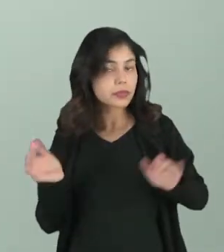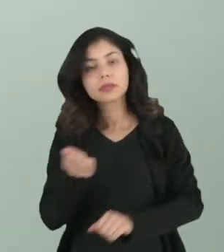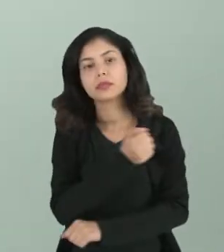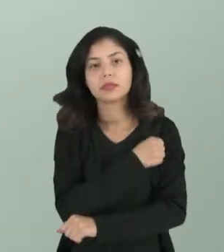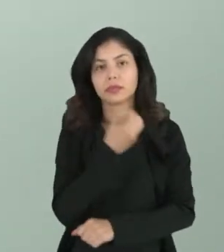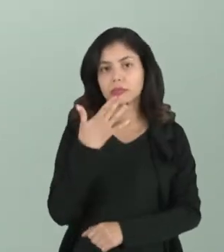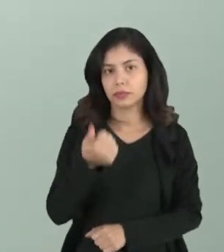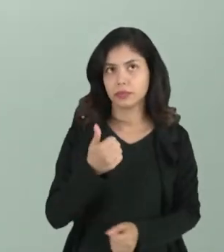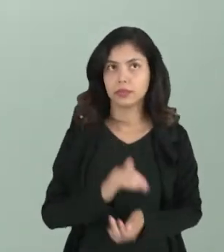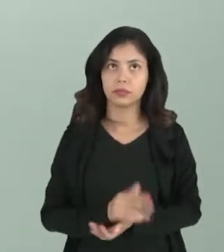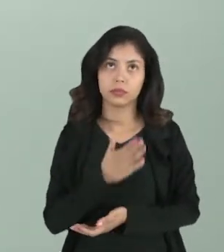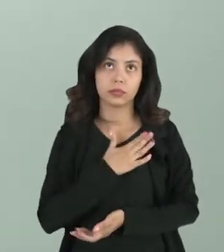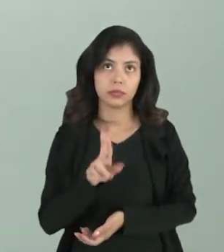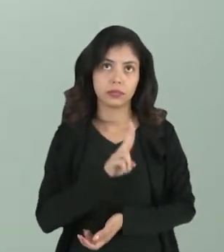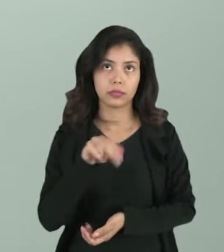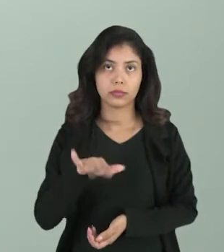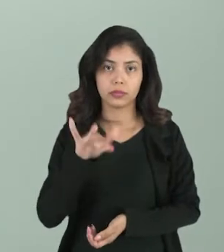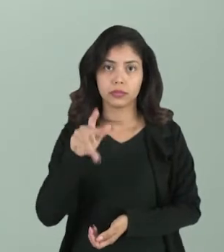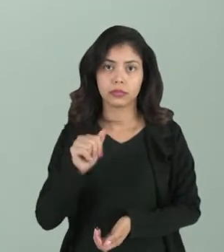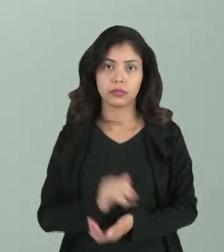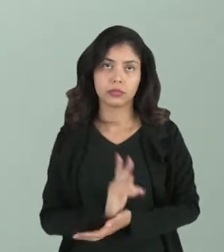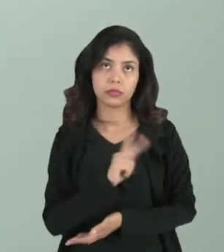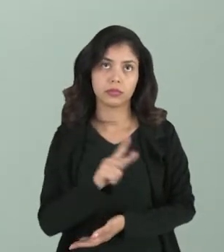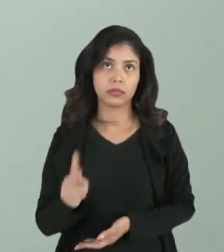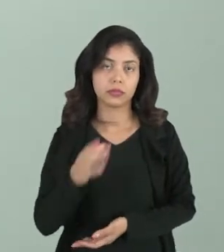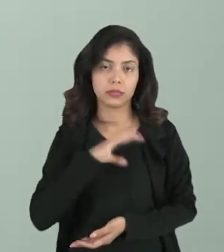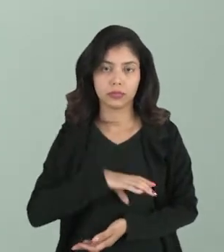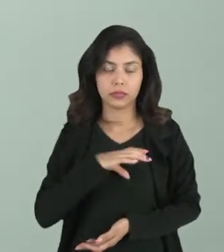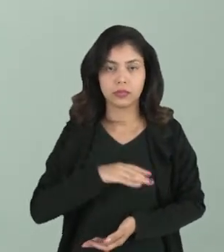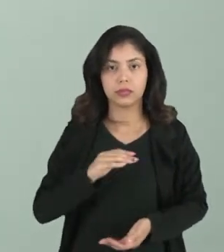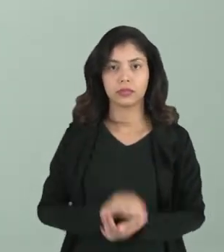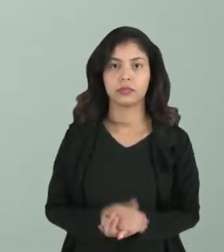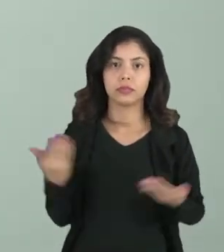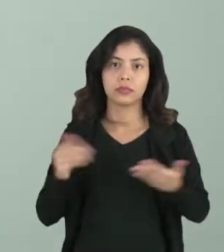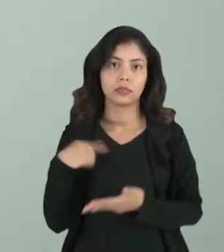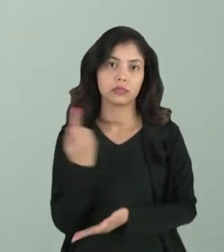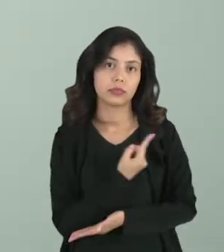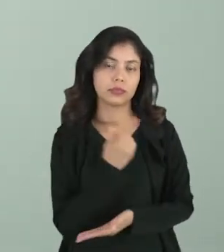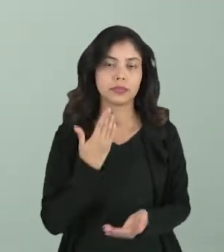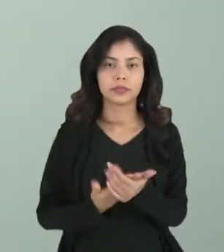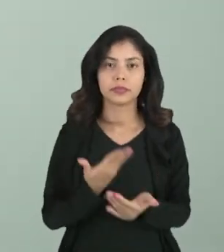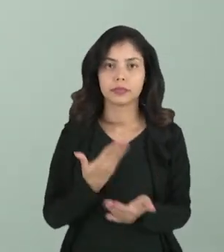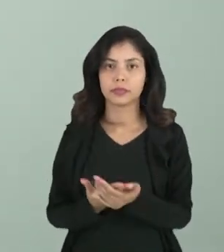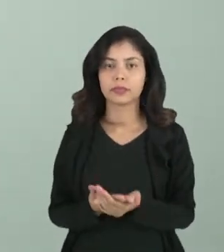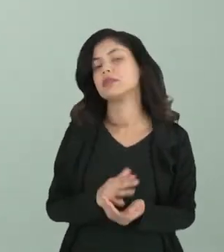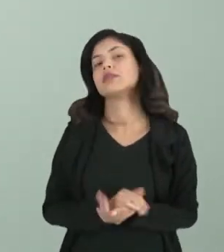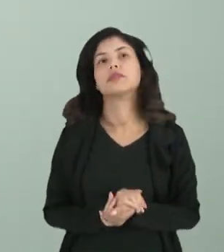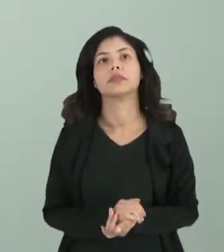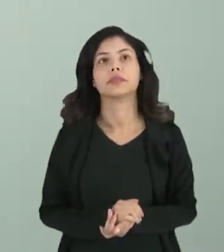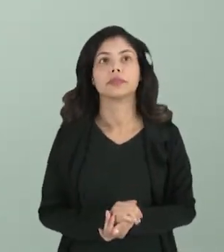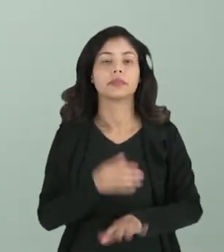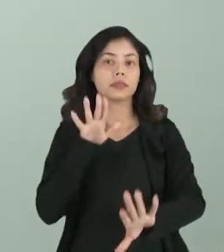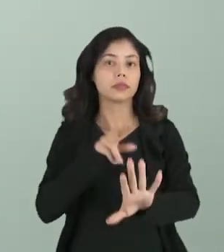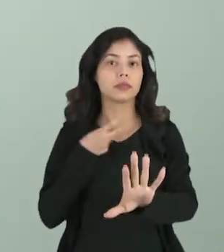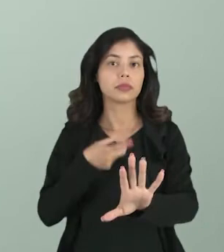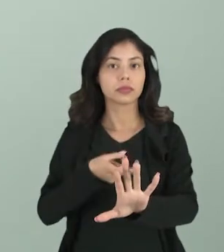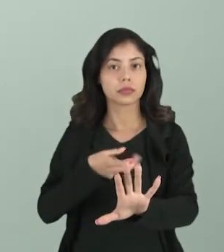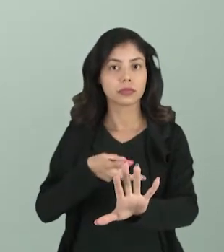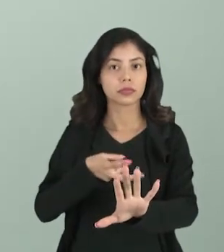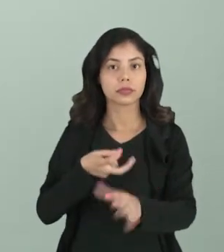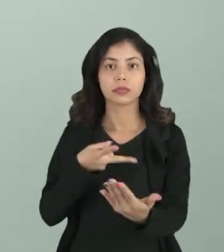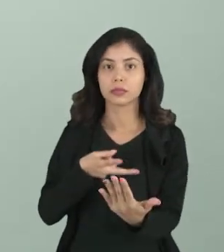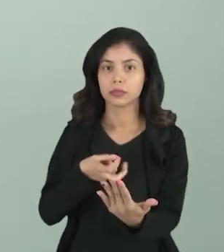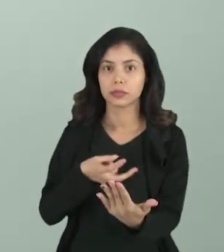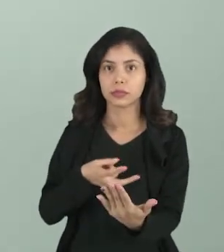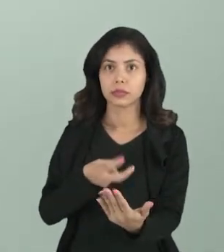Olá, queridos alunos, tudo bem? Eu me chamo Nayara, sou professora de língua portuguesa e hoje nós estudaremos sobre denotação e